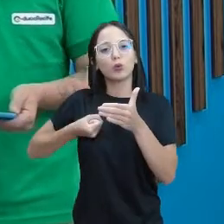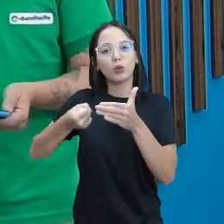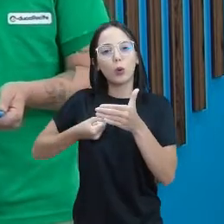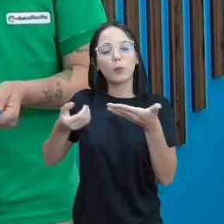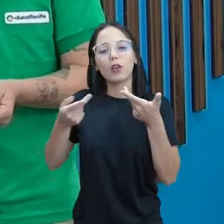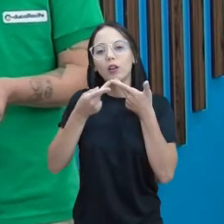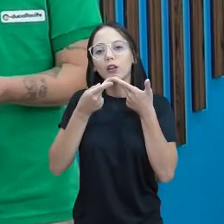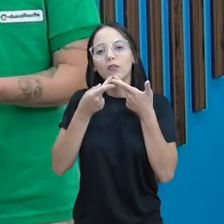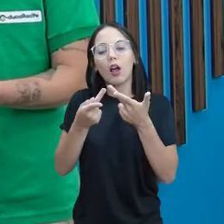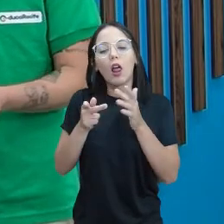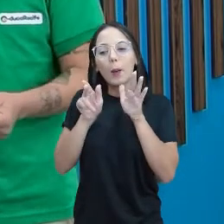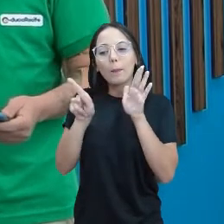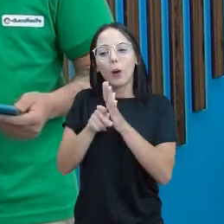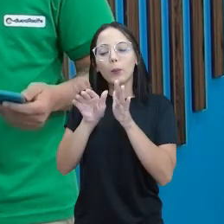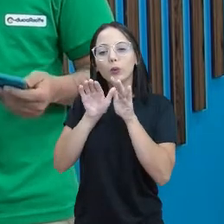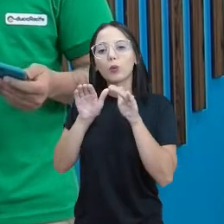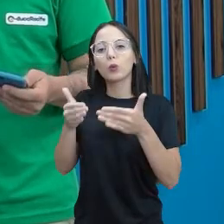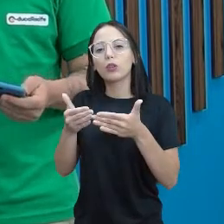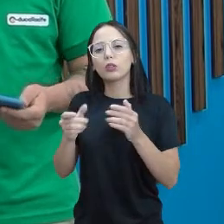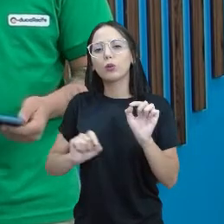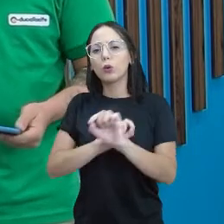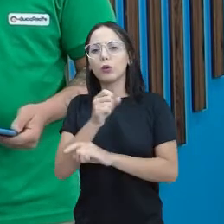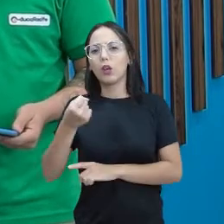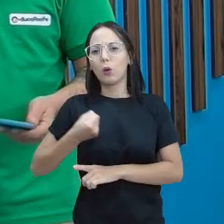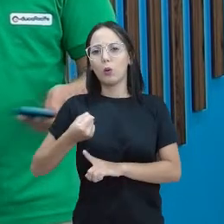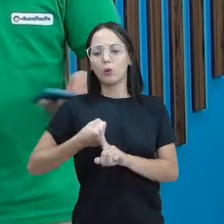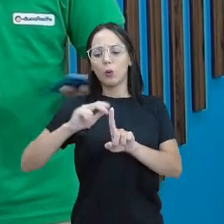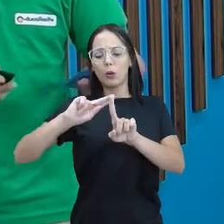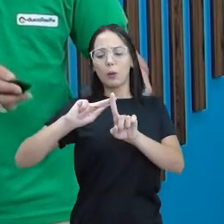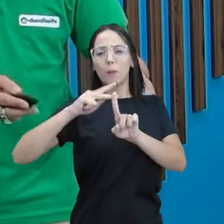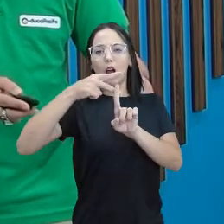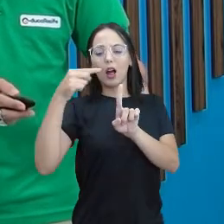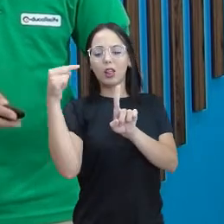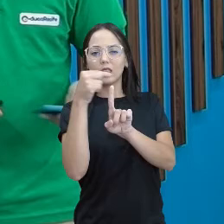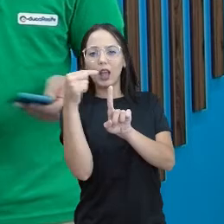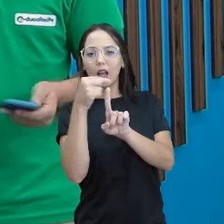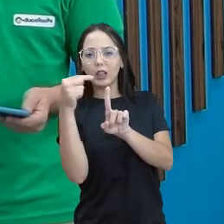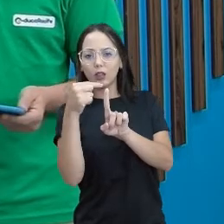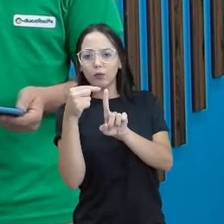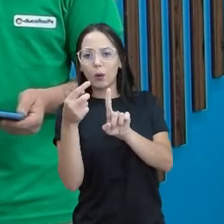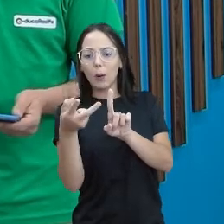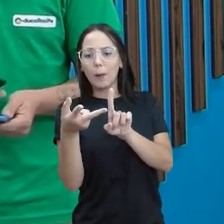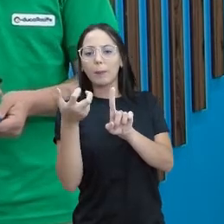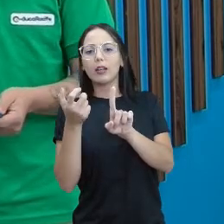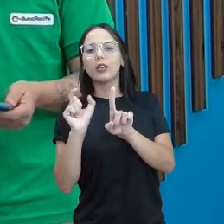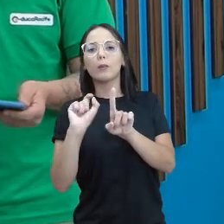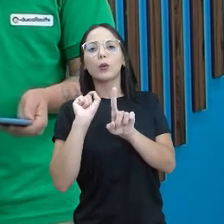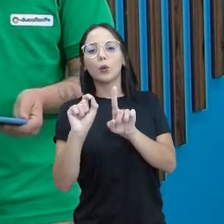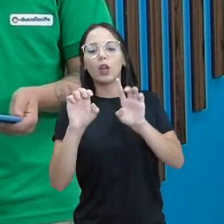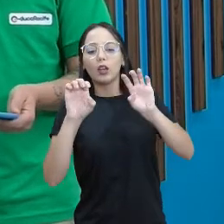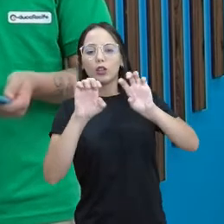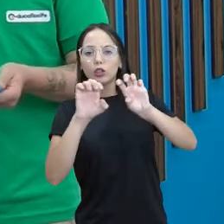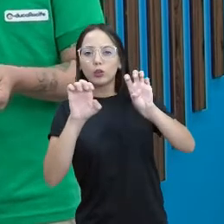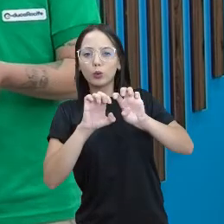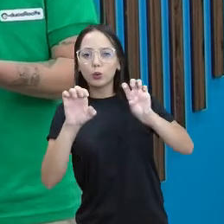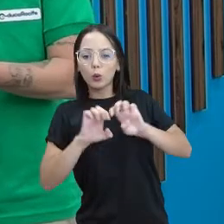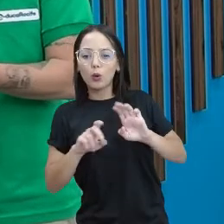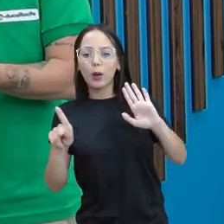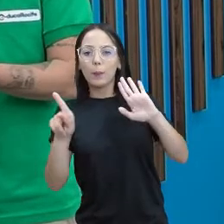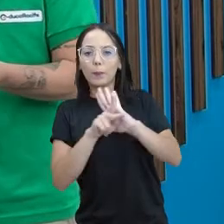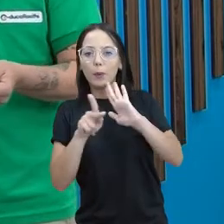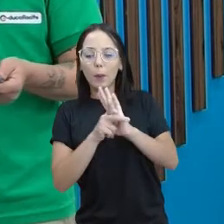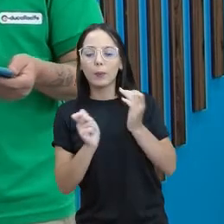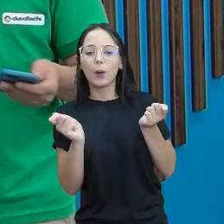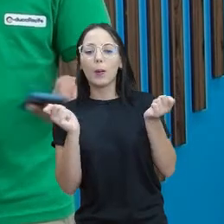falar agora, no caso, exclusivamente, quando esse expoente ele for um inteiro negativo, você percebe que aquela estrutura da